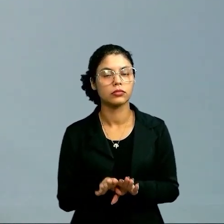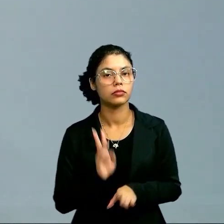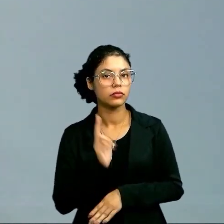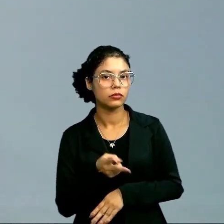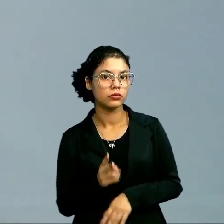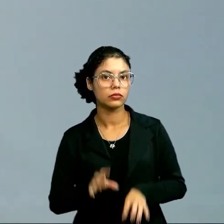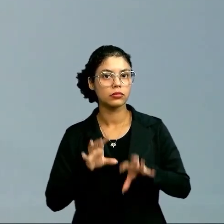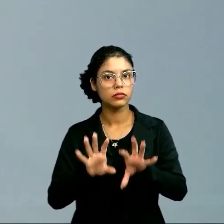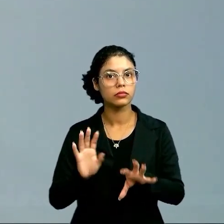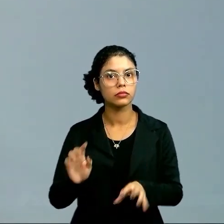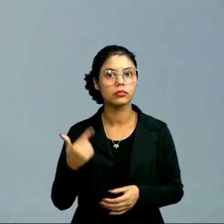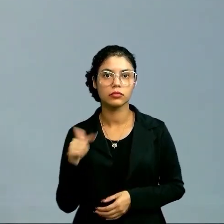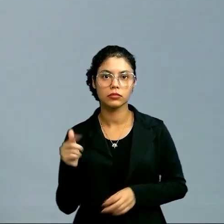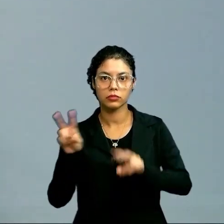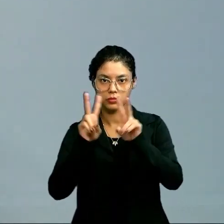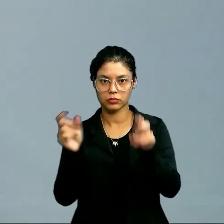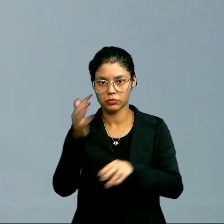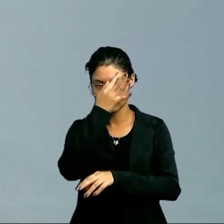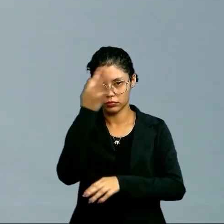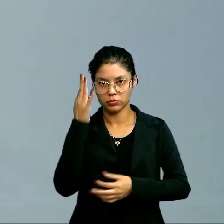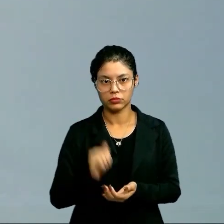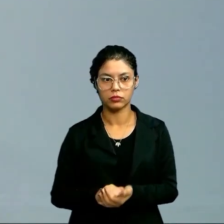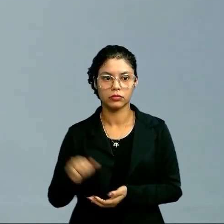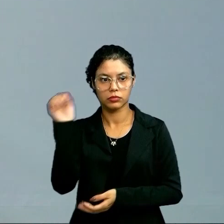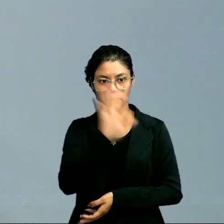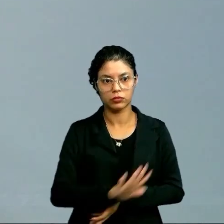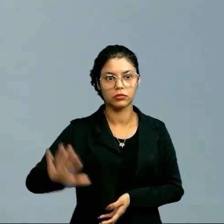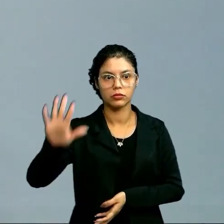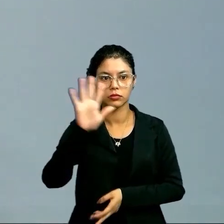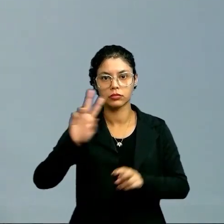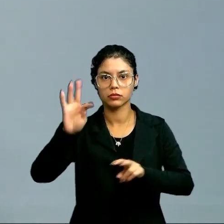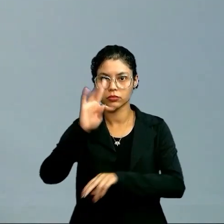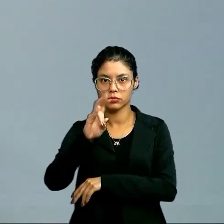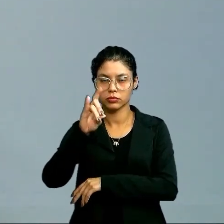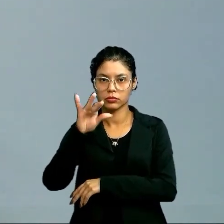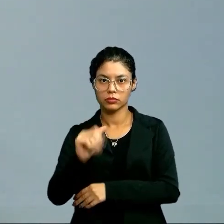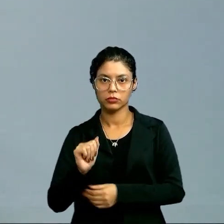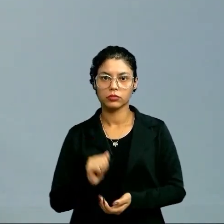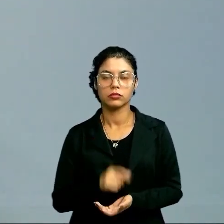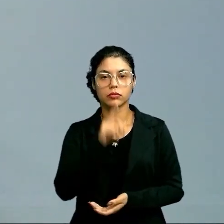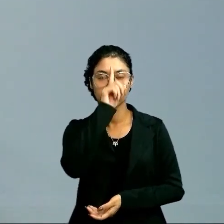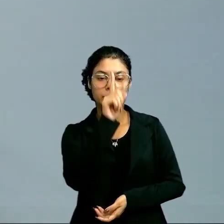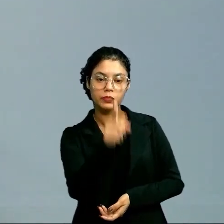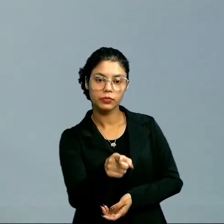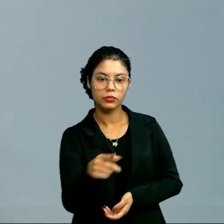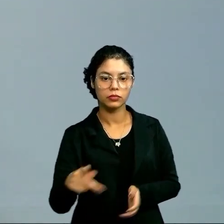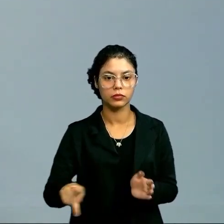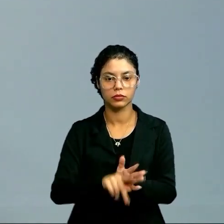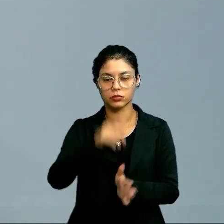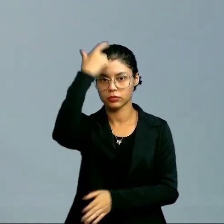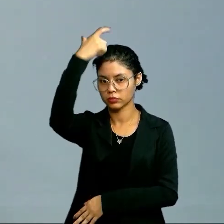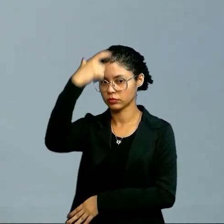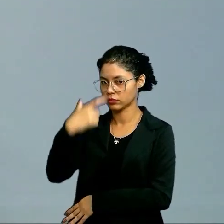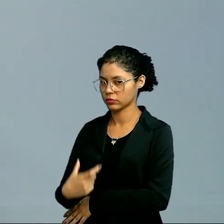mesmo que isso aqui não seja tema filosófico, seja tema mais da teologia, um julgamento não pertence a nós que temos uma condição